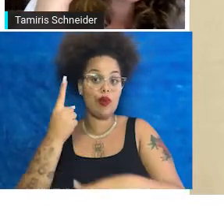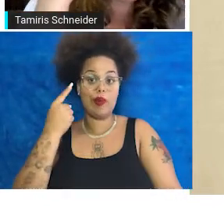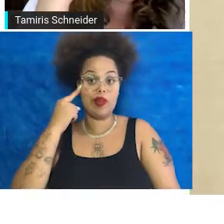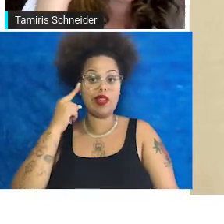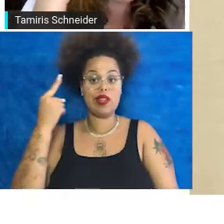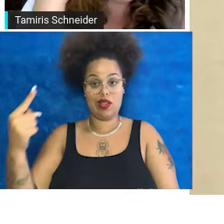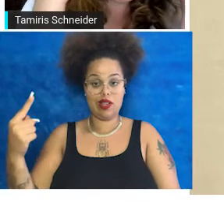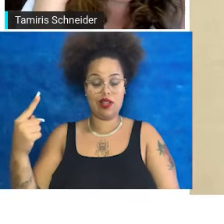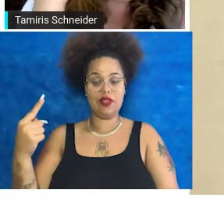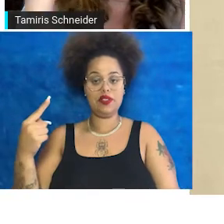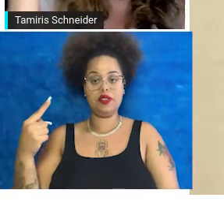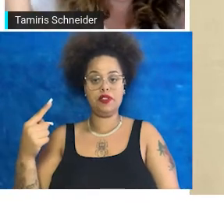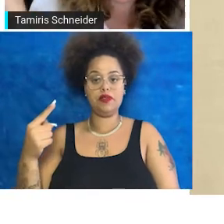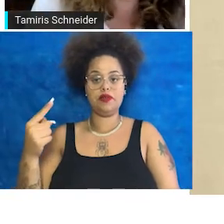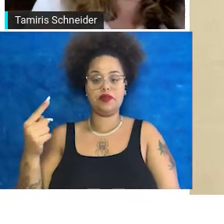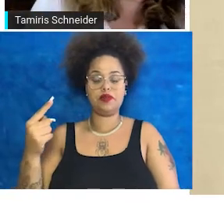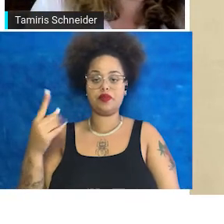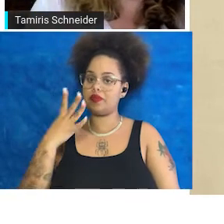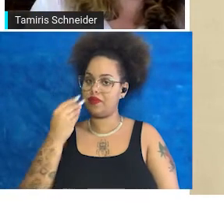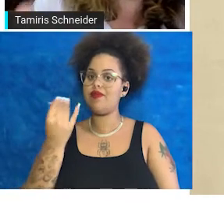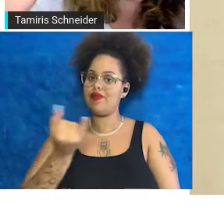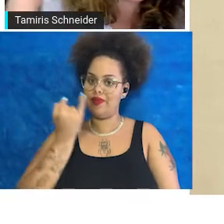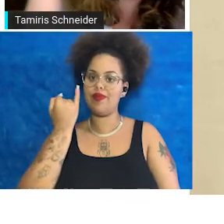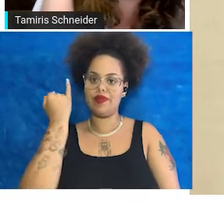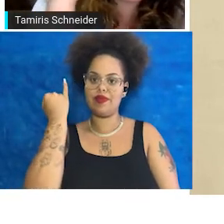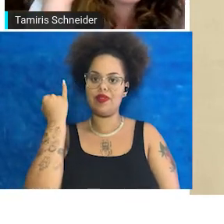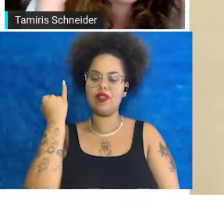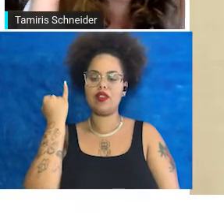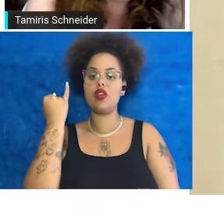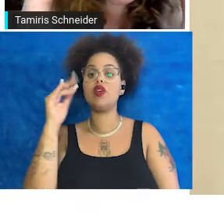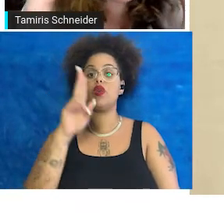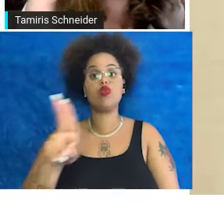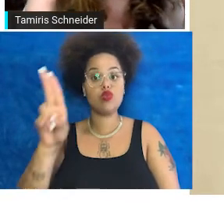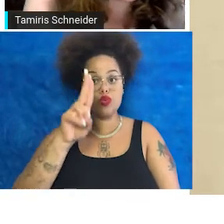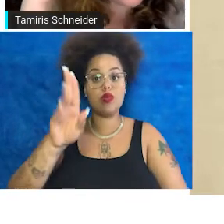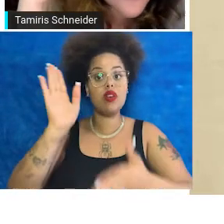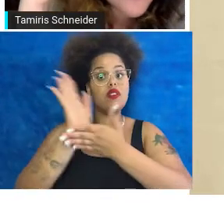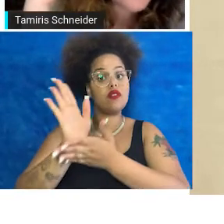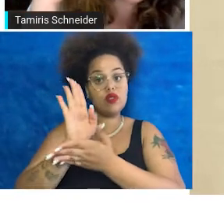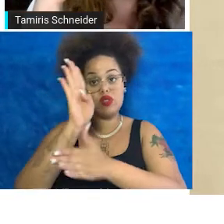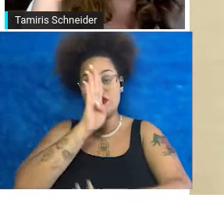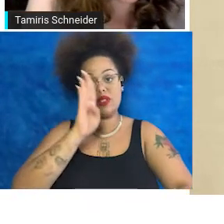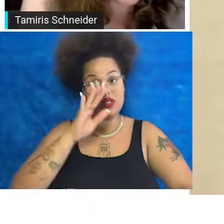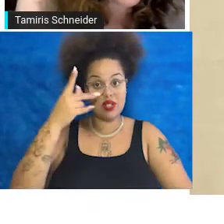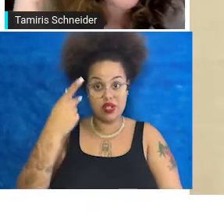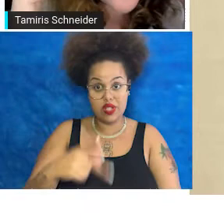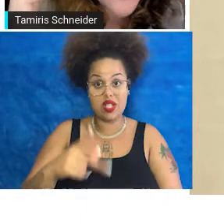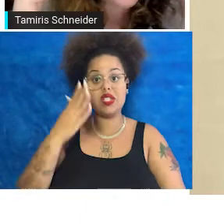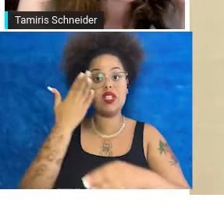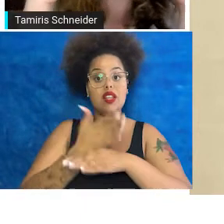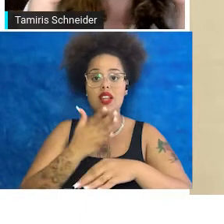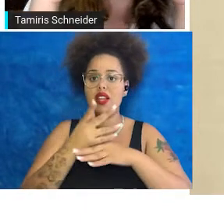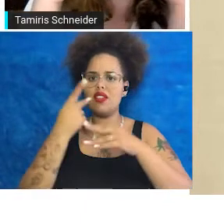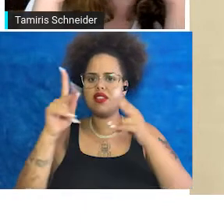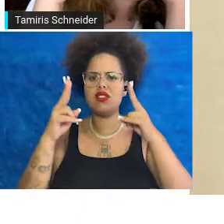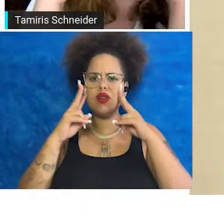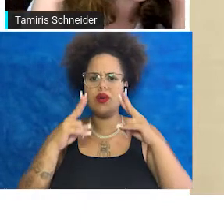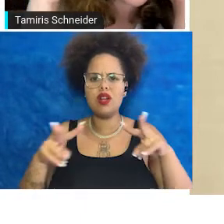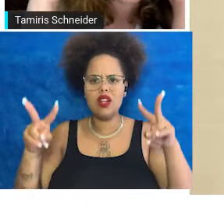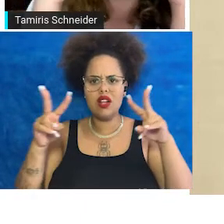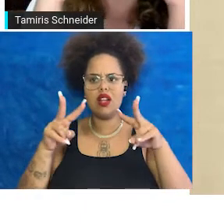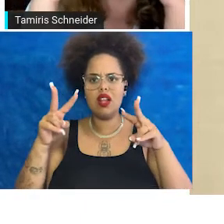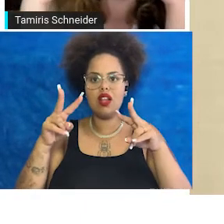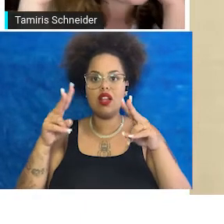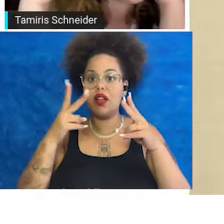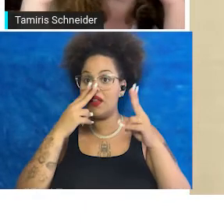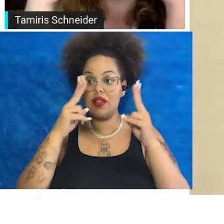ideia. E, muito importante, consuma filmes nacionais. Treina seu olhar para estética